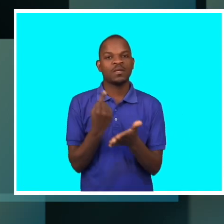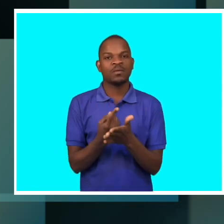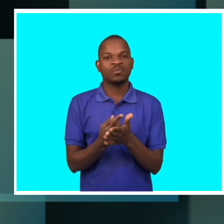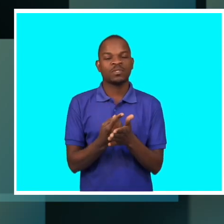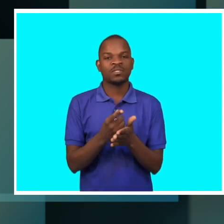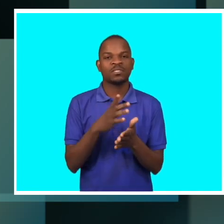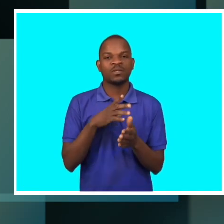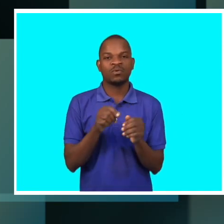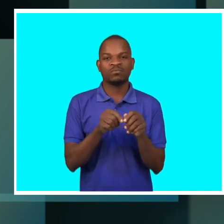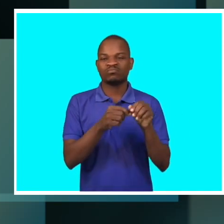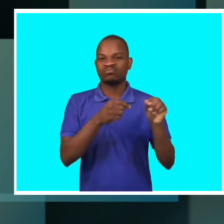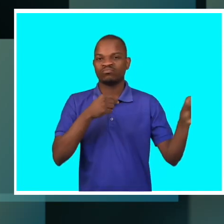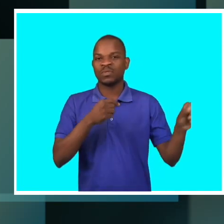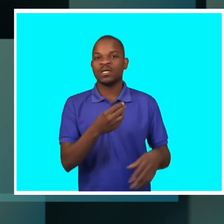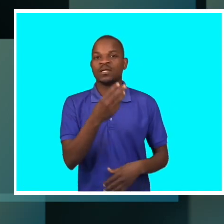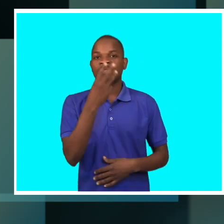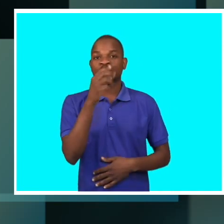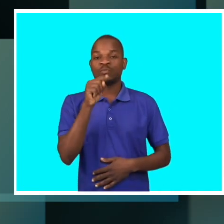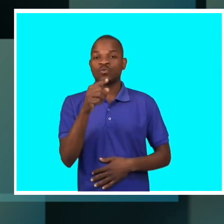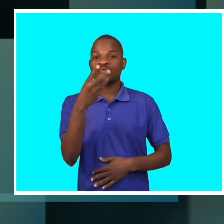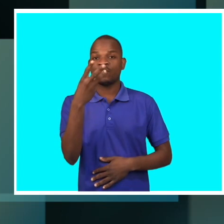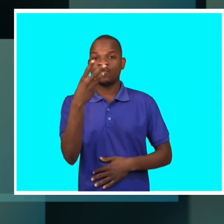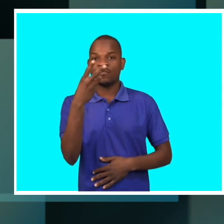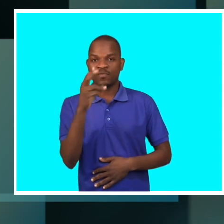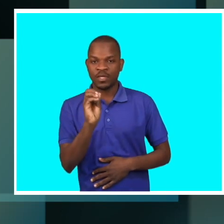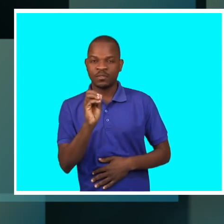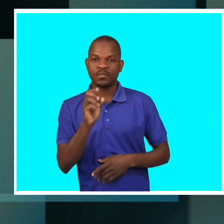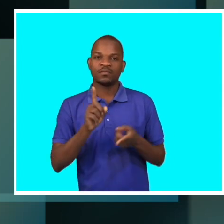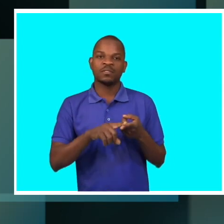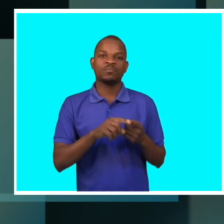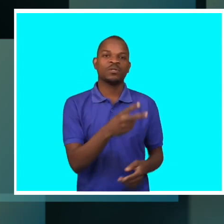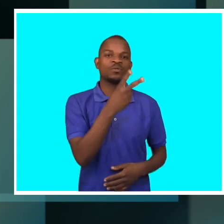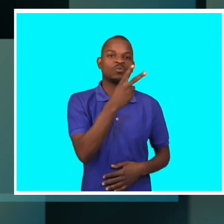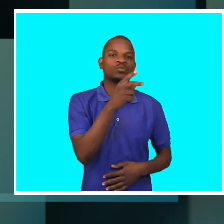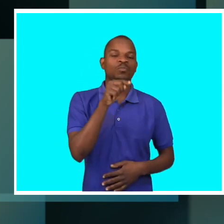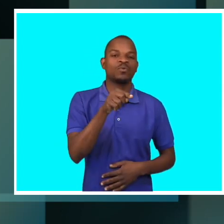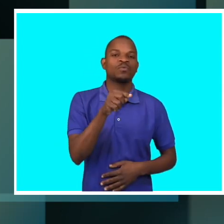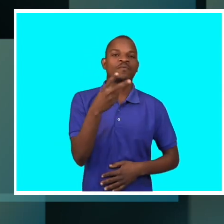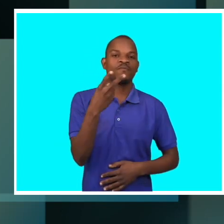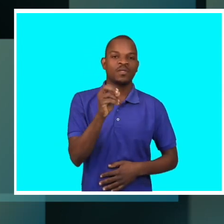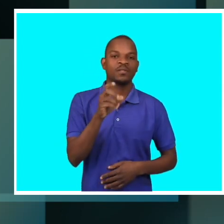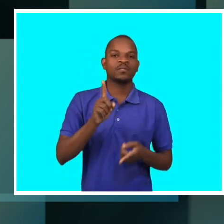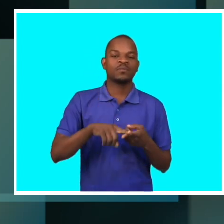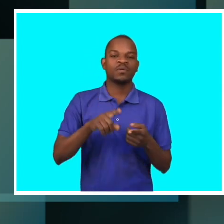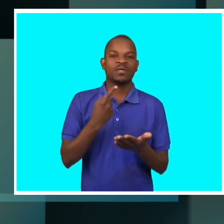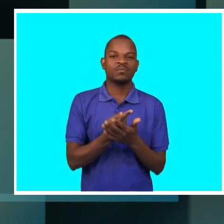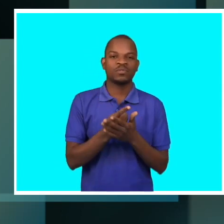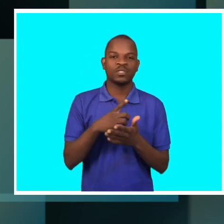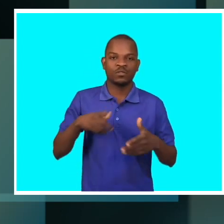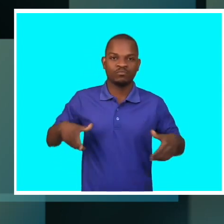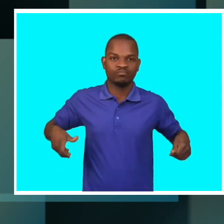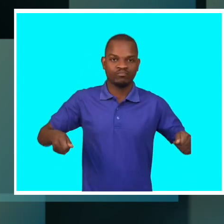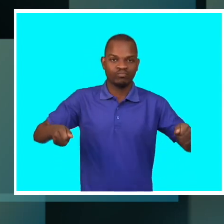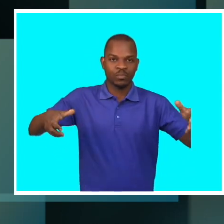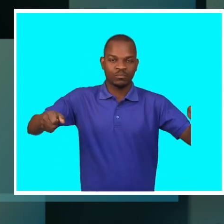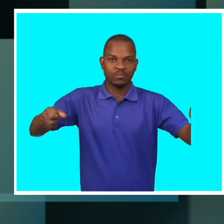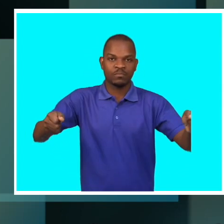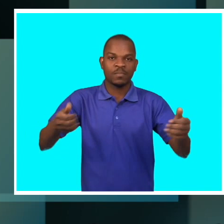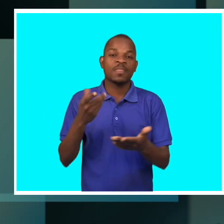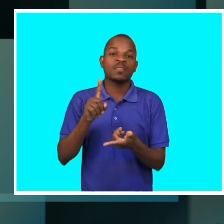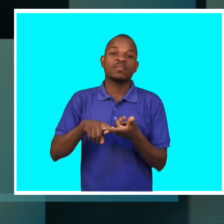têm que ser de 3,20 com 2,20 com barras de apoio. E nesta situação, Sr.